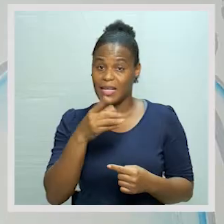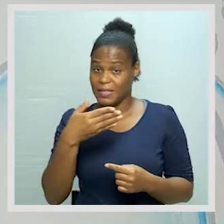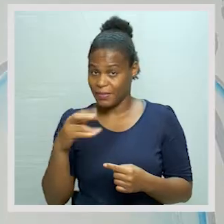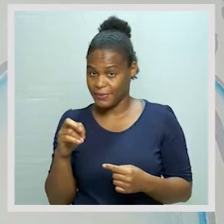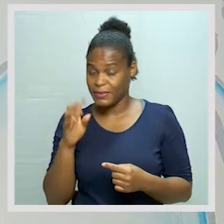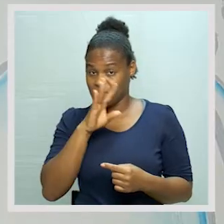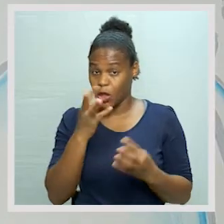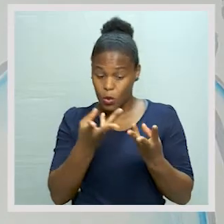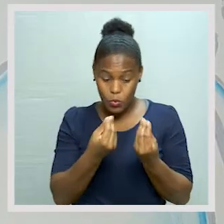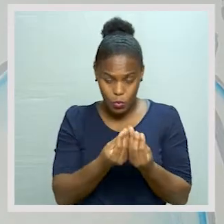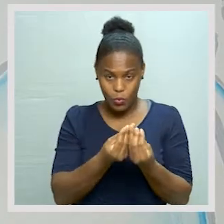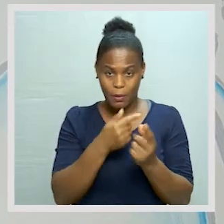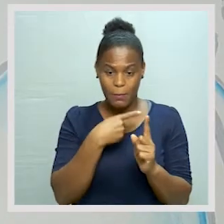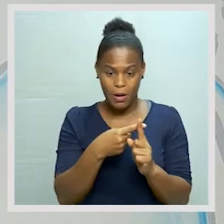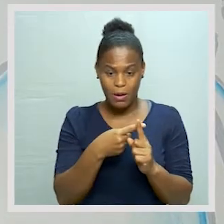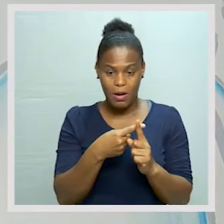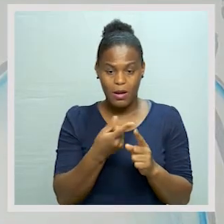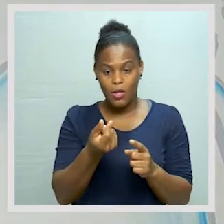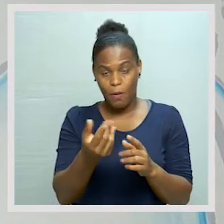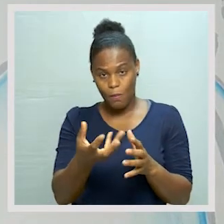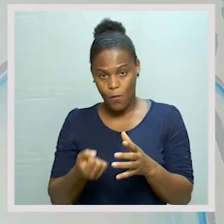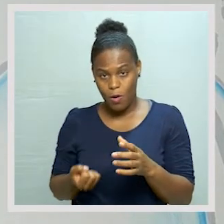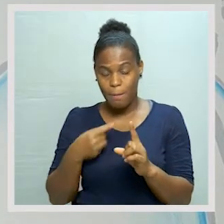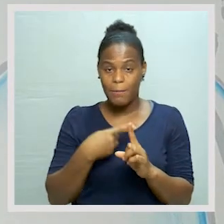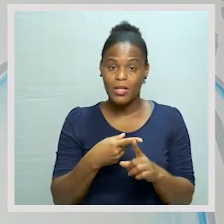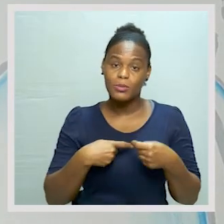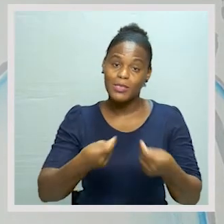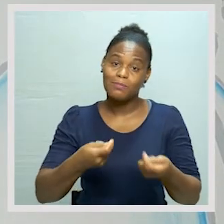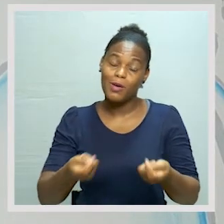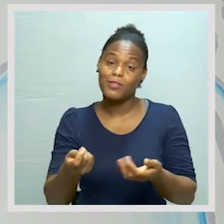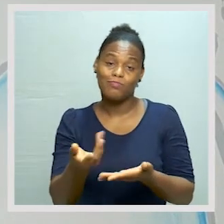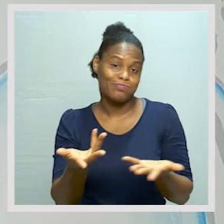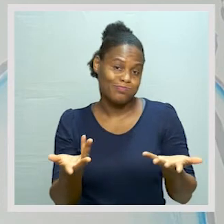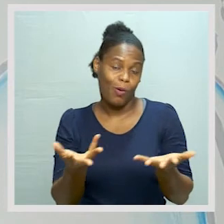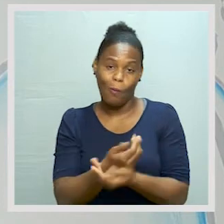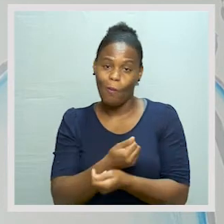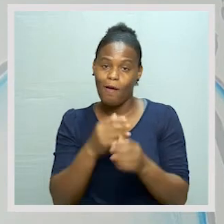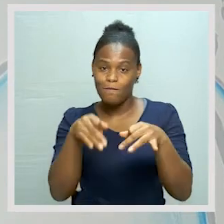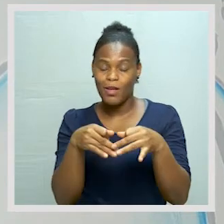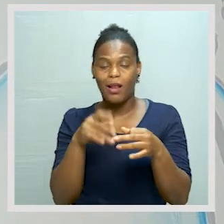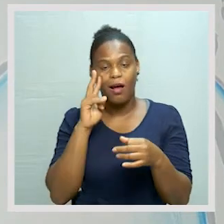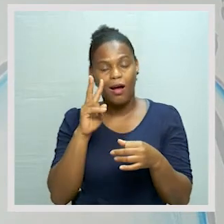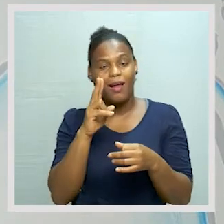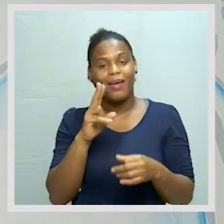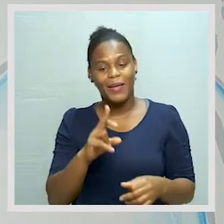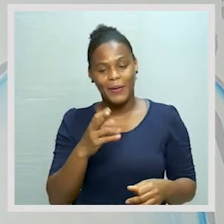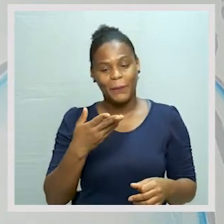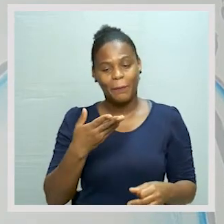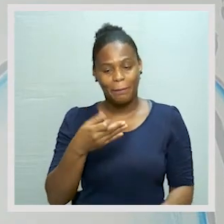17.613. Se somarmos a poupança mais as despesas de consumo final, nós vamos encontrar o rendimento